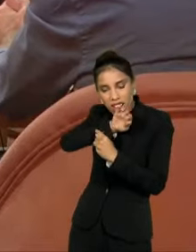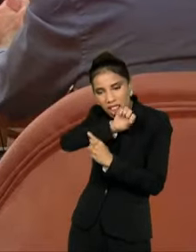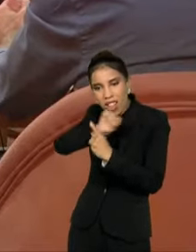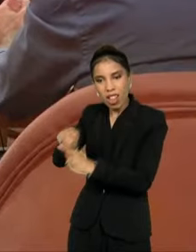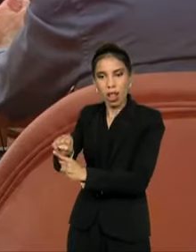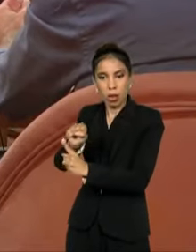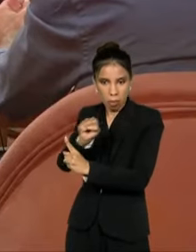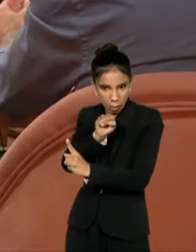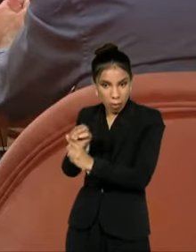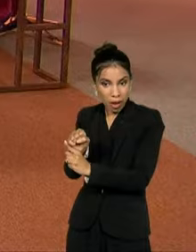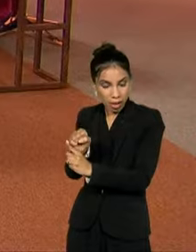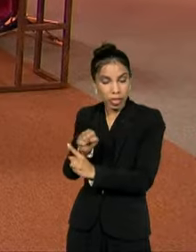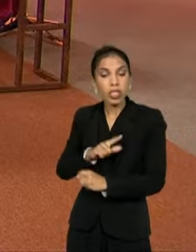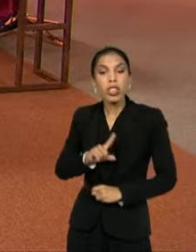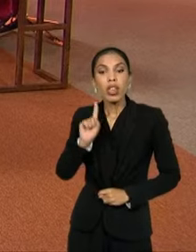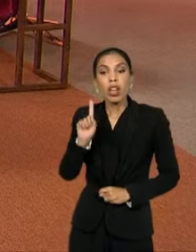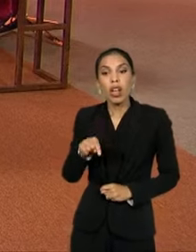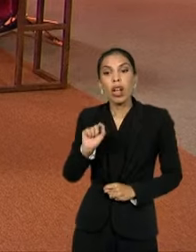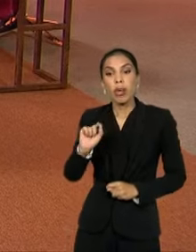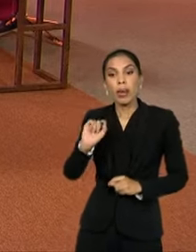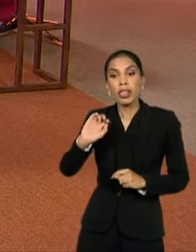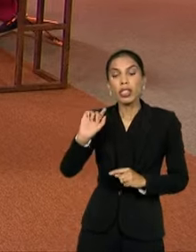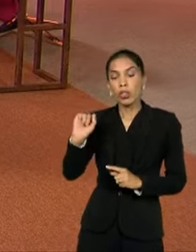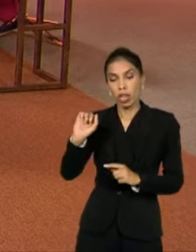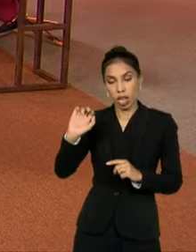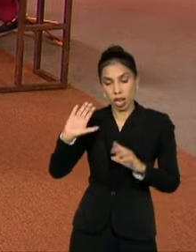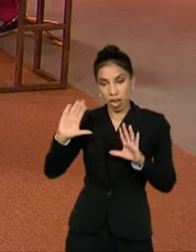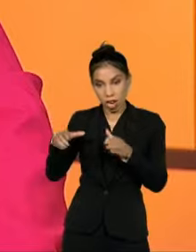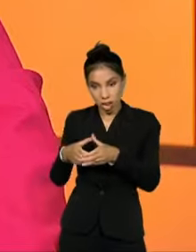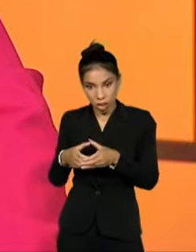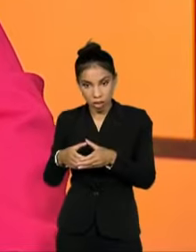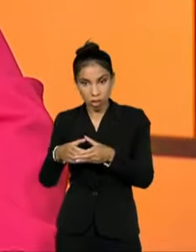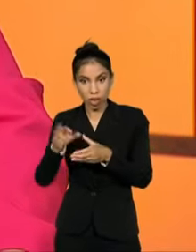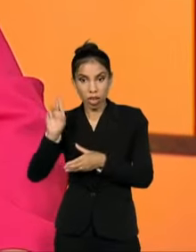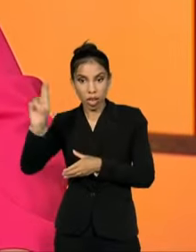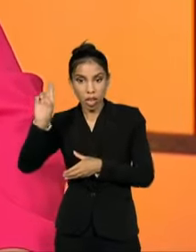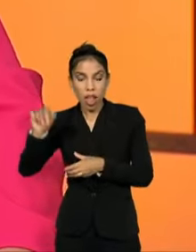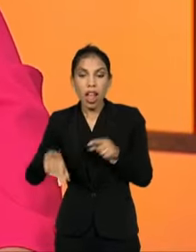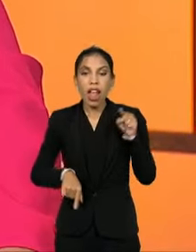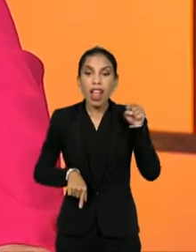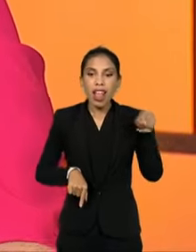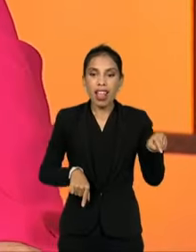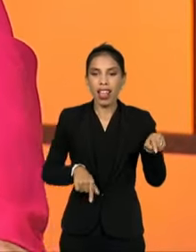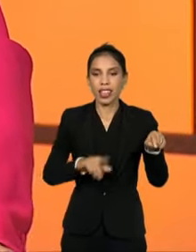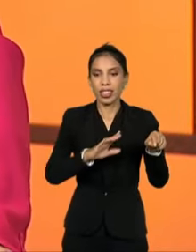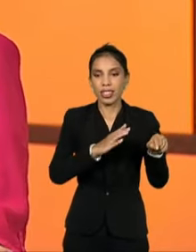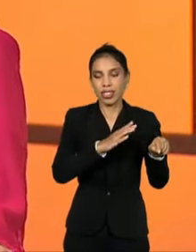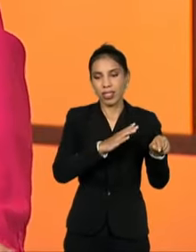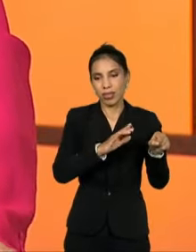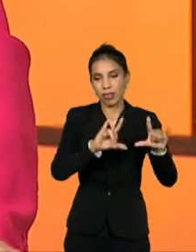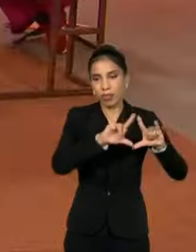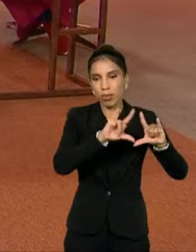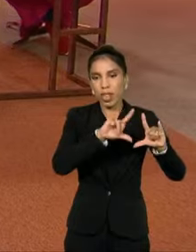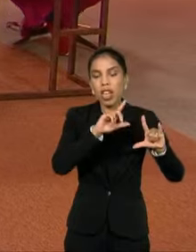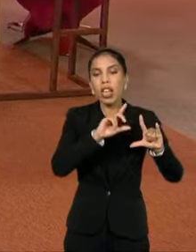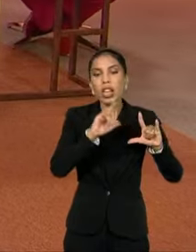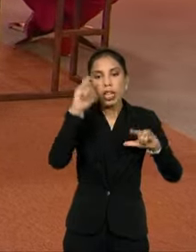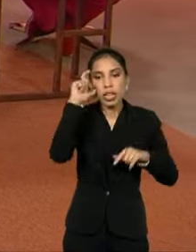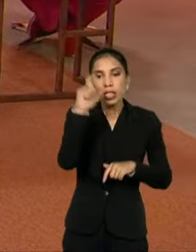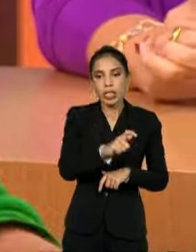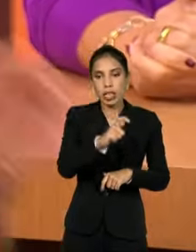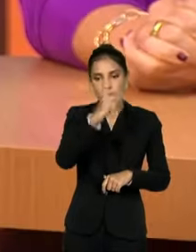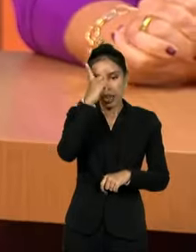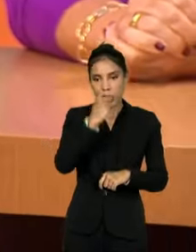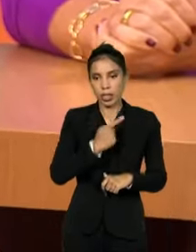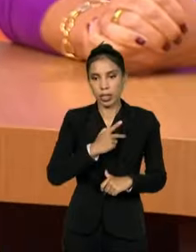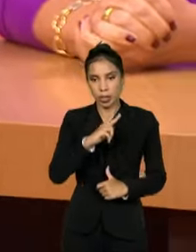qualquer forma, ela representa o coletivo e esses homens representam interesses pessoais. Com certeza. É, gente, o Cicessura vai